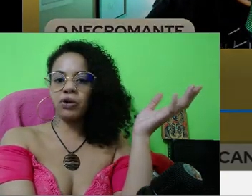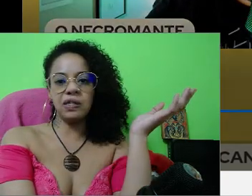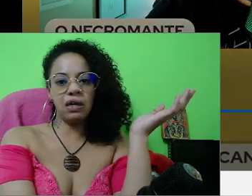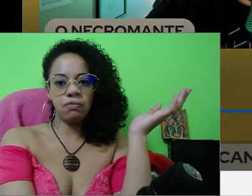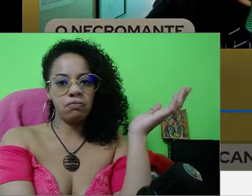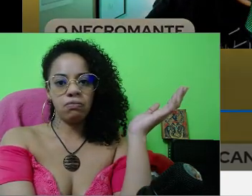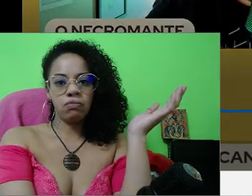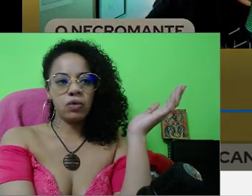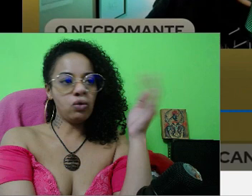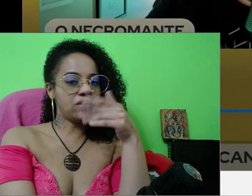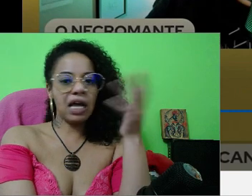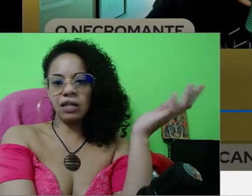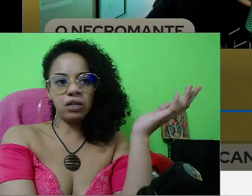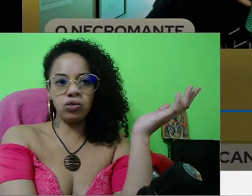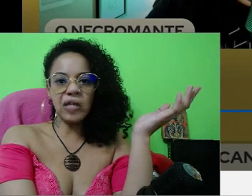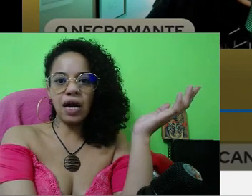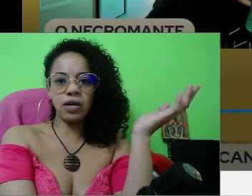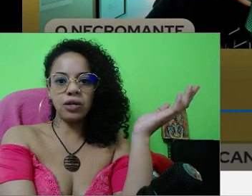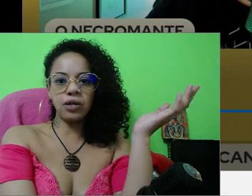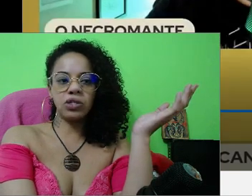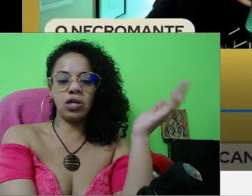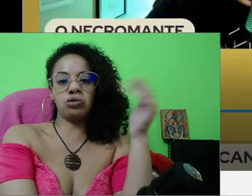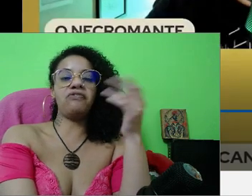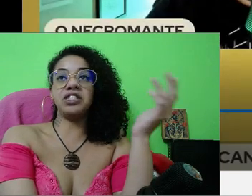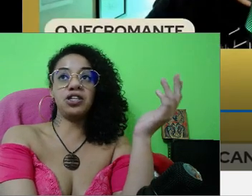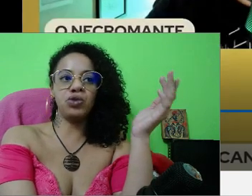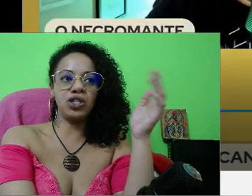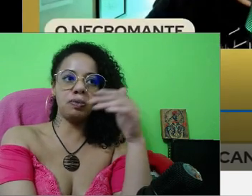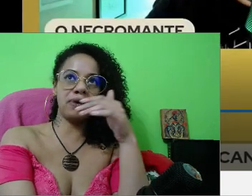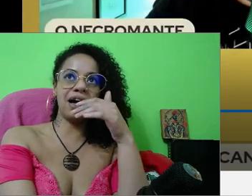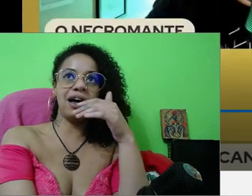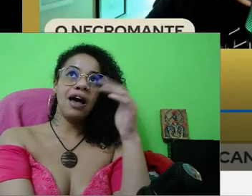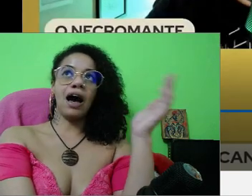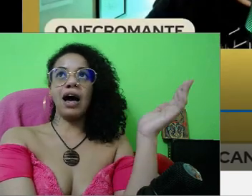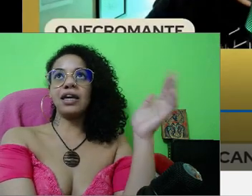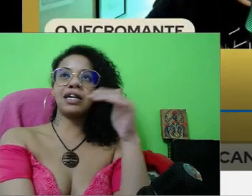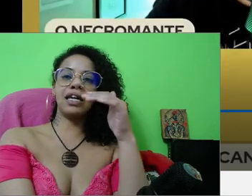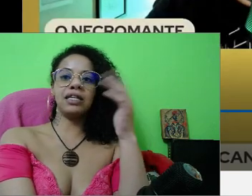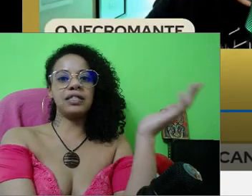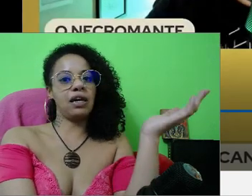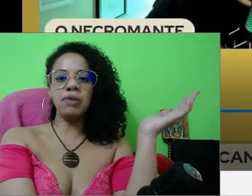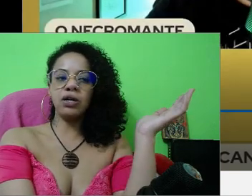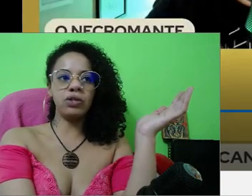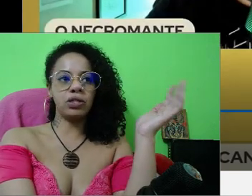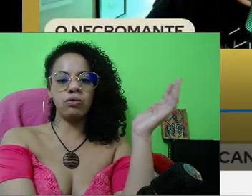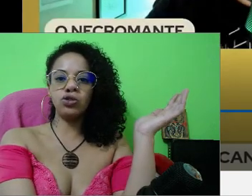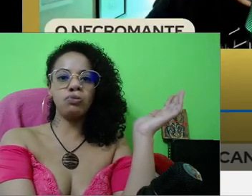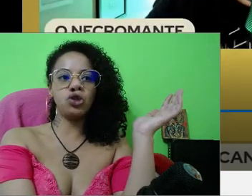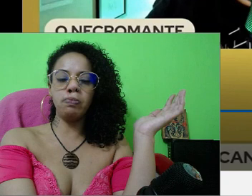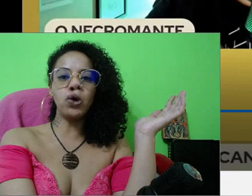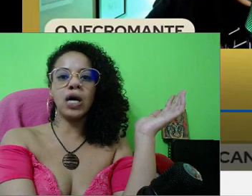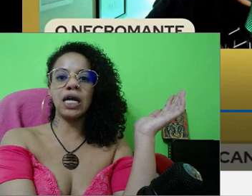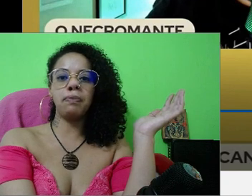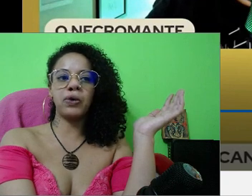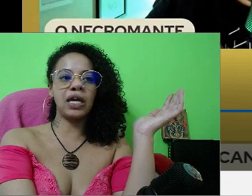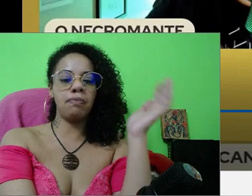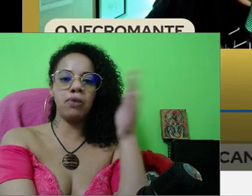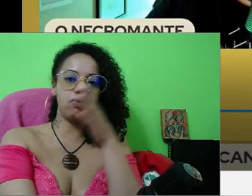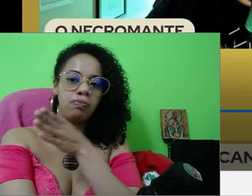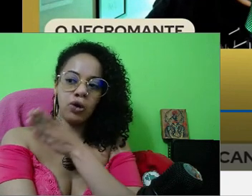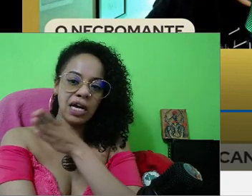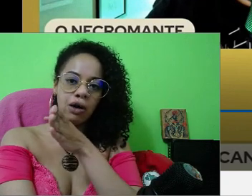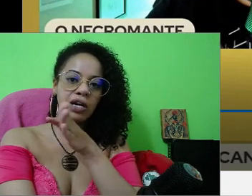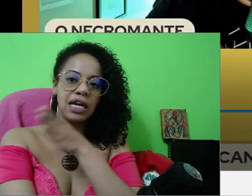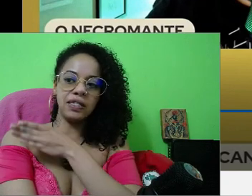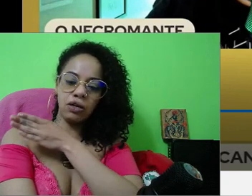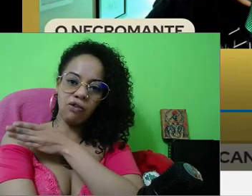porque assim não tá dando certo se eu tô fazendo isso para ai crescer mano então eu sou muito burra né porque